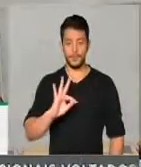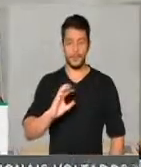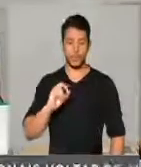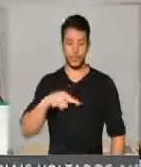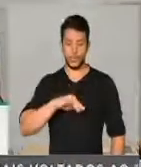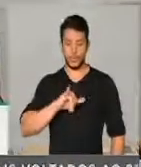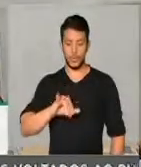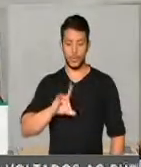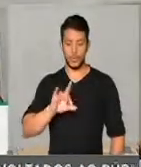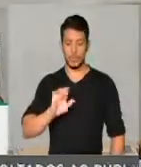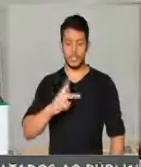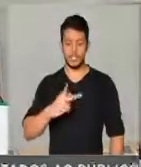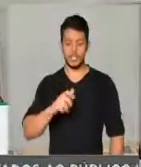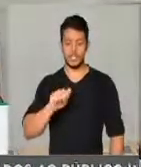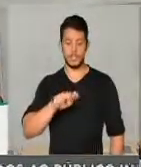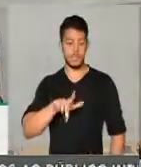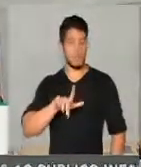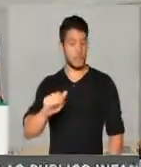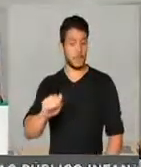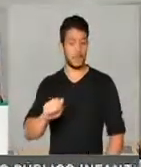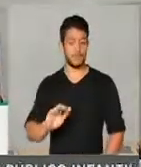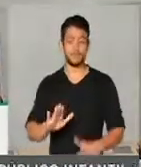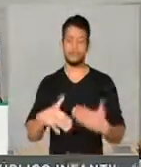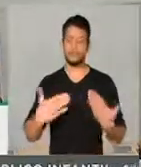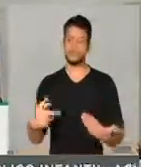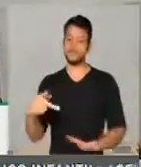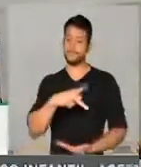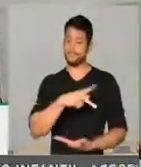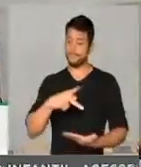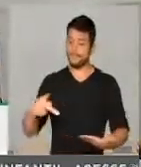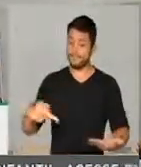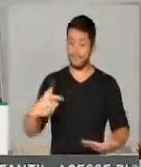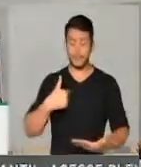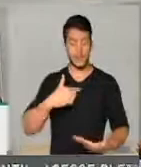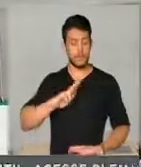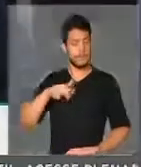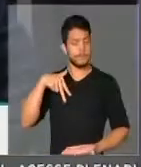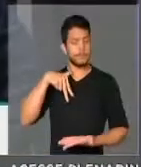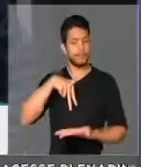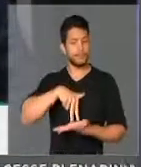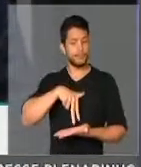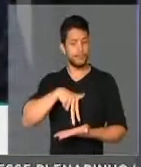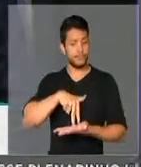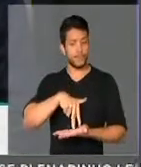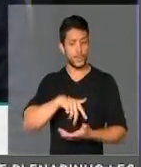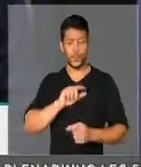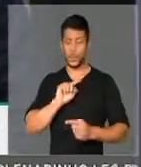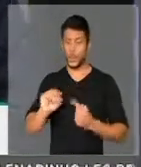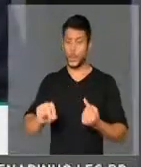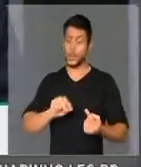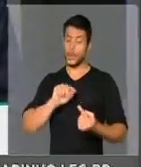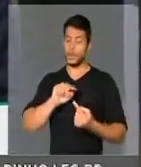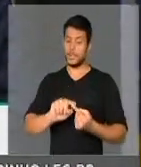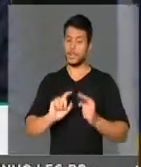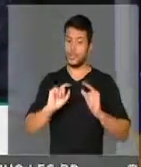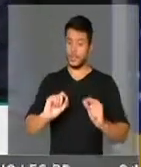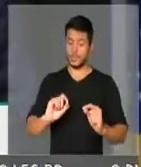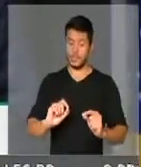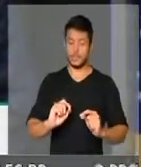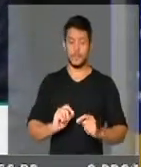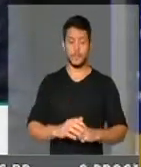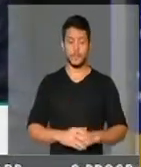Senhor presidente, eu assumo esta tribuna para dar voz ao escrito